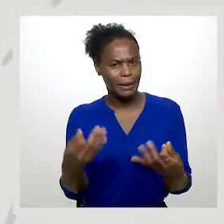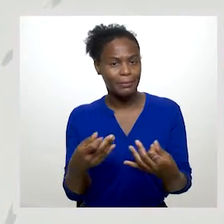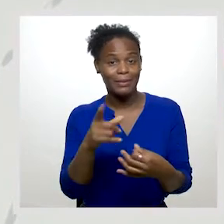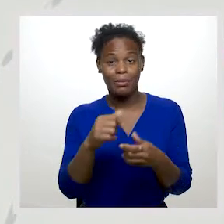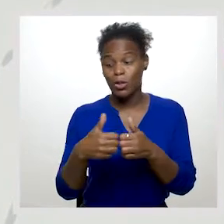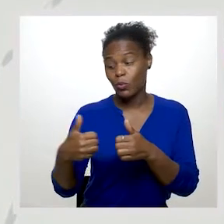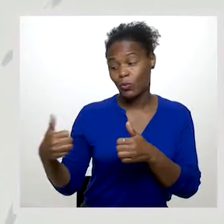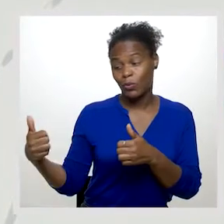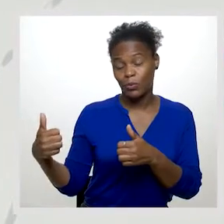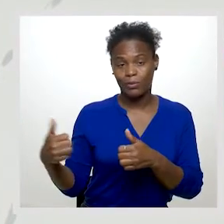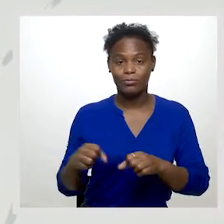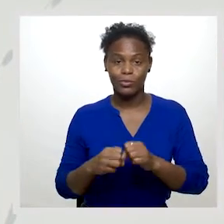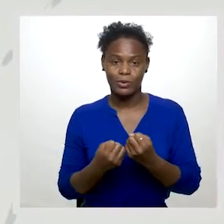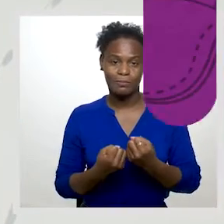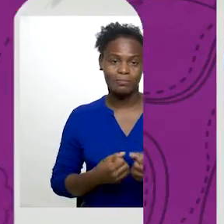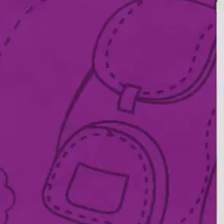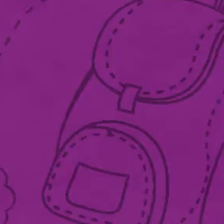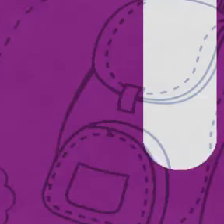mantenham-se o distanciamento social.